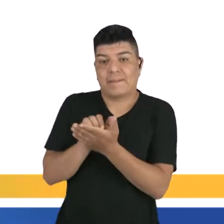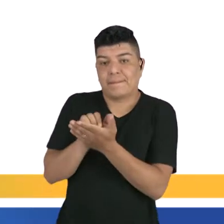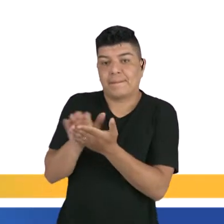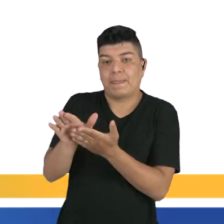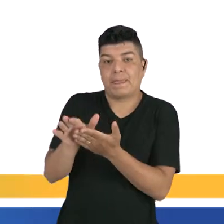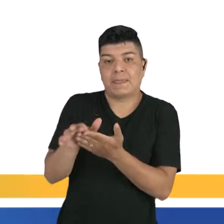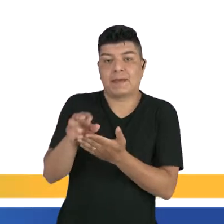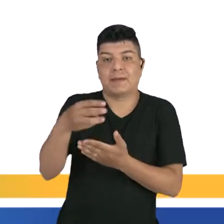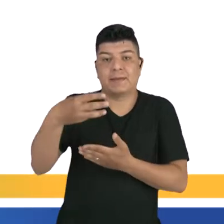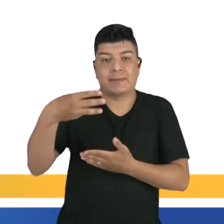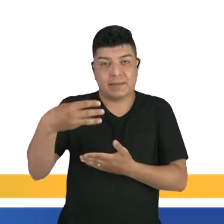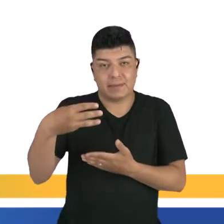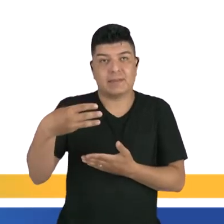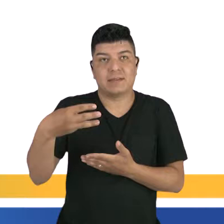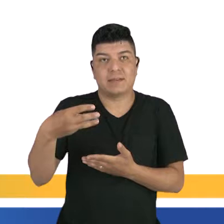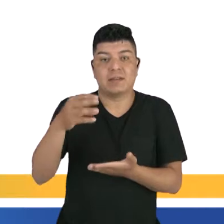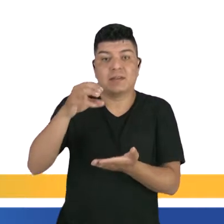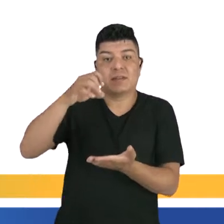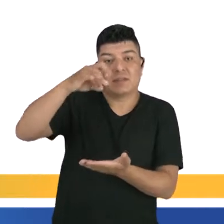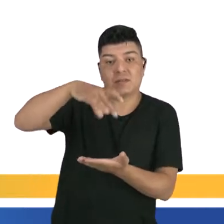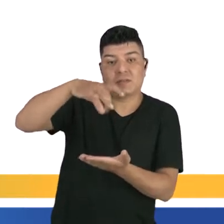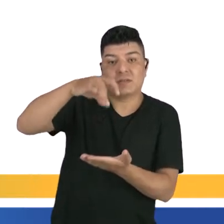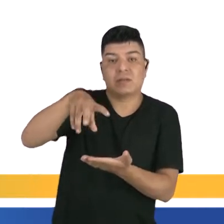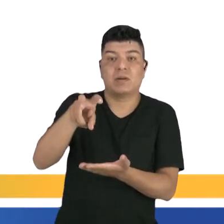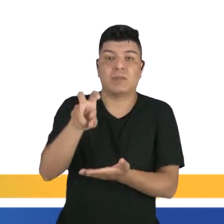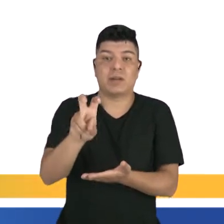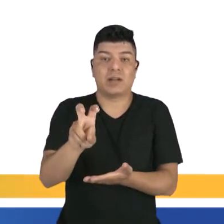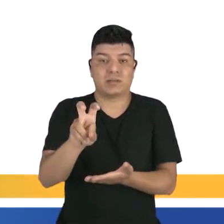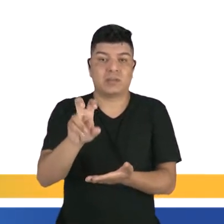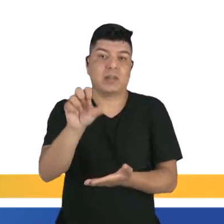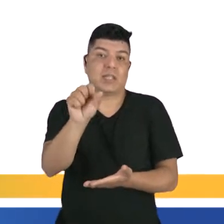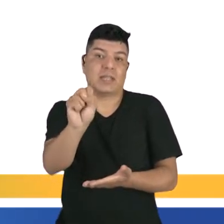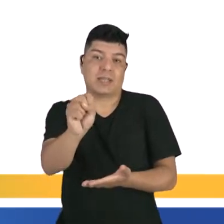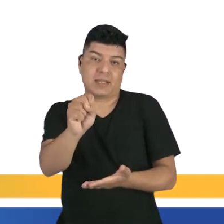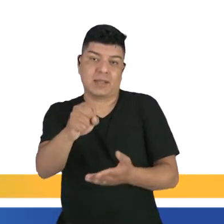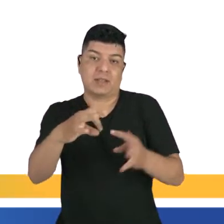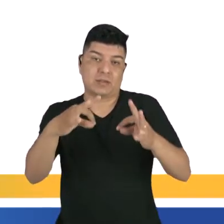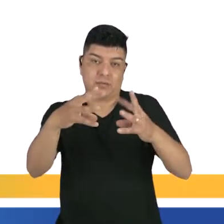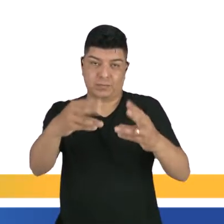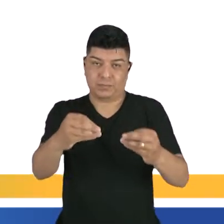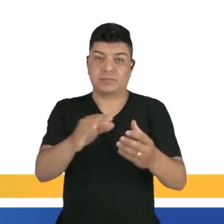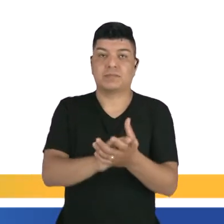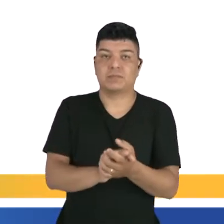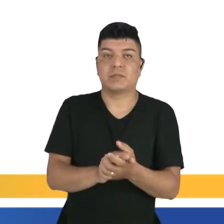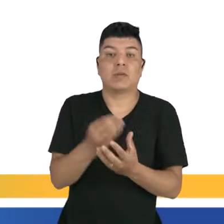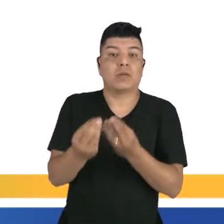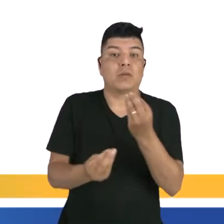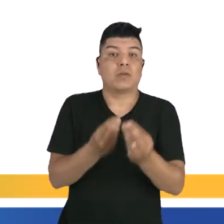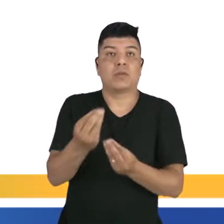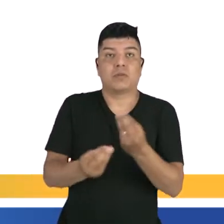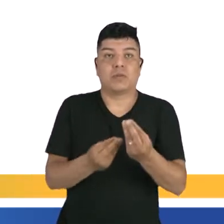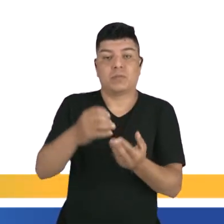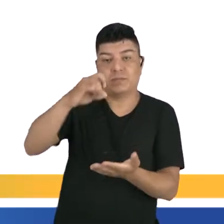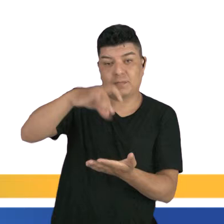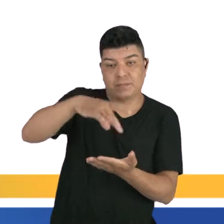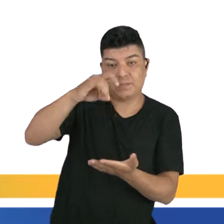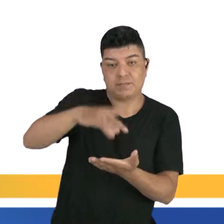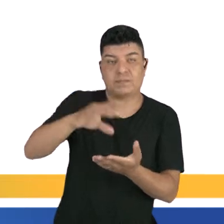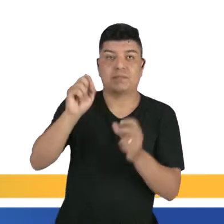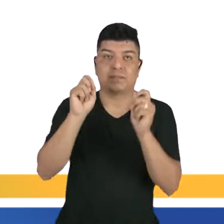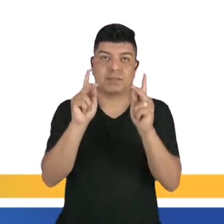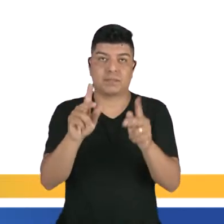retiradas 3 partes, ficaram 5 partes dessas 8. Então, como eu represento essas 5 partes restantes?